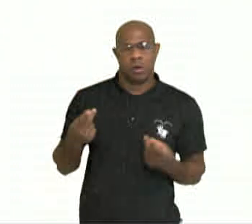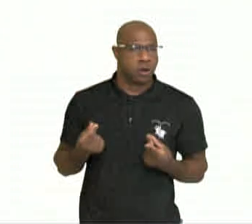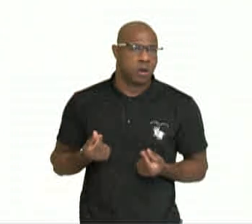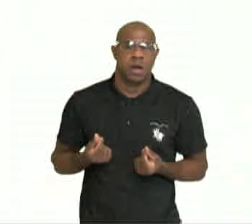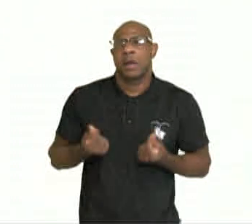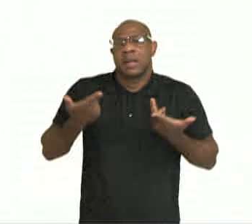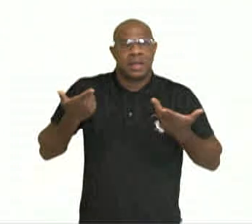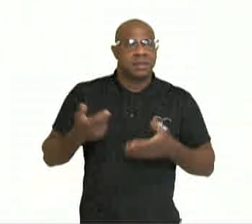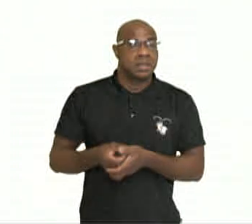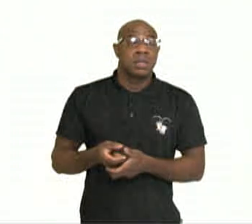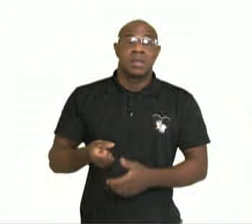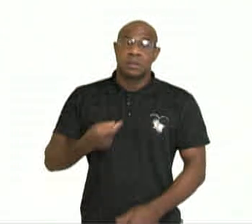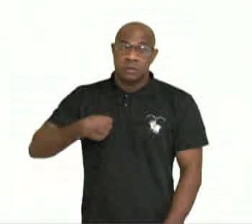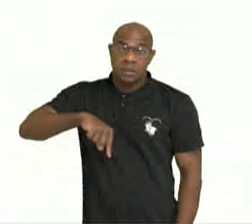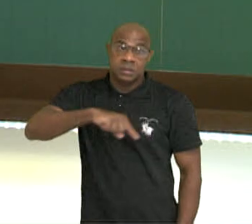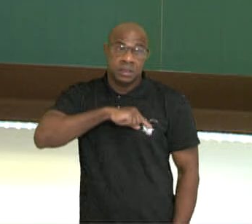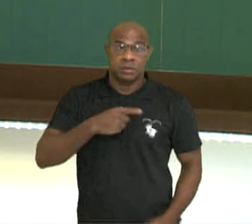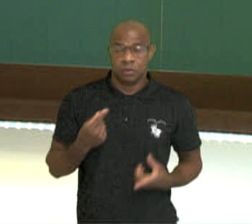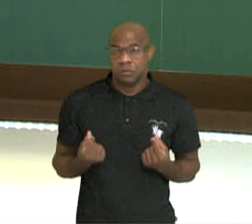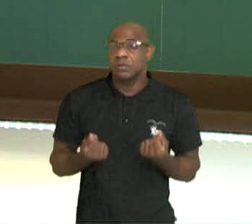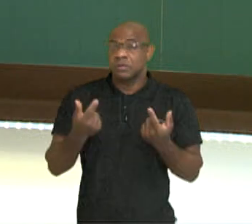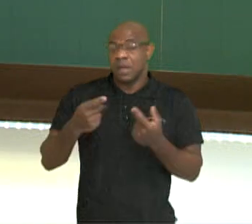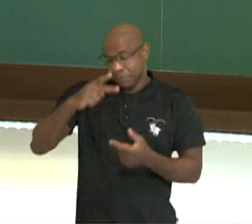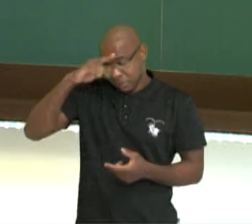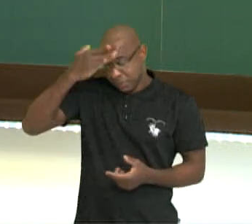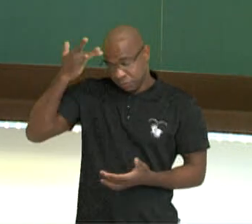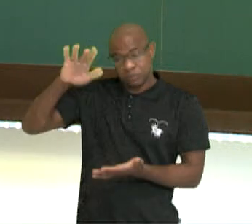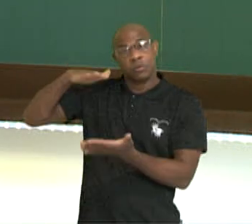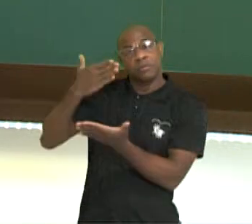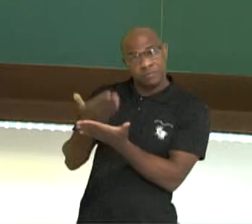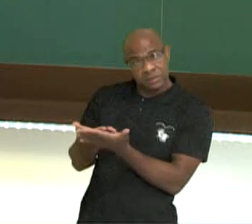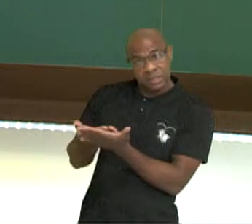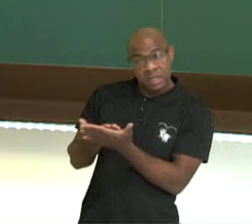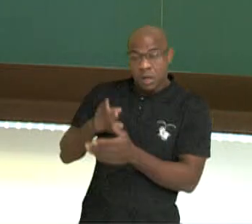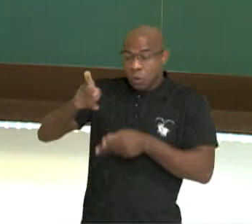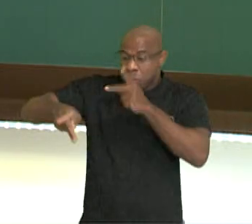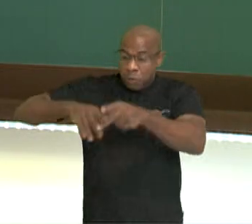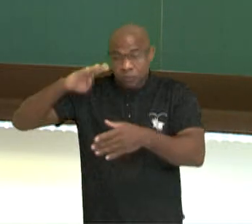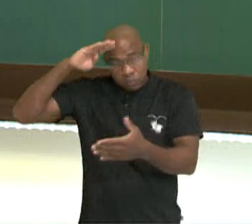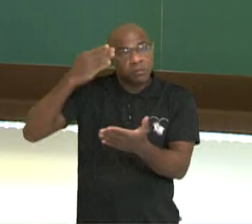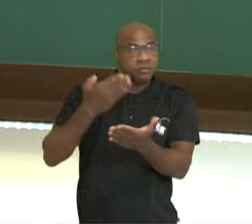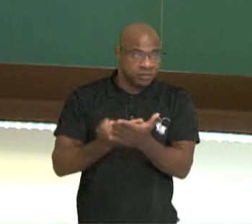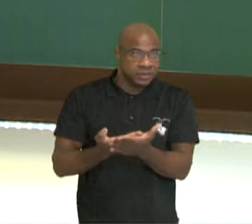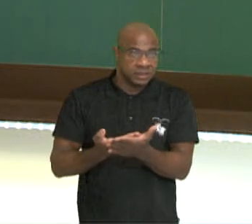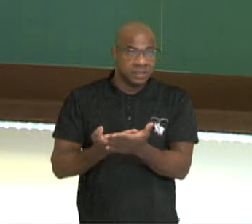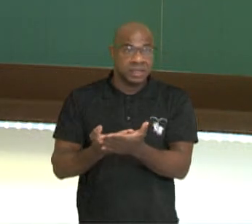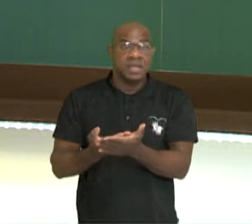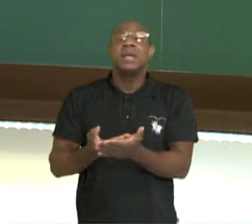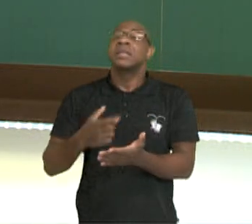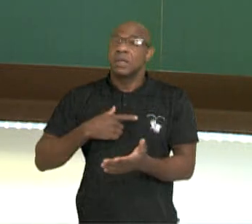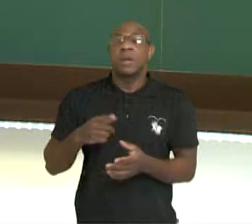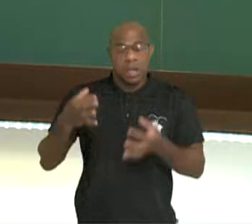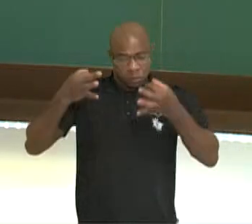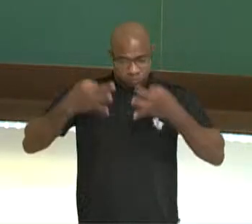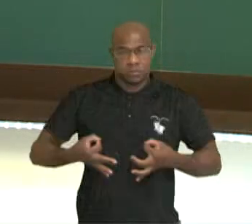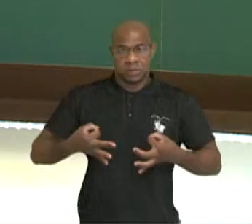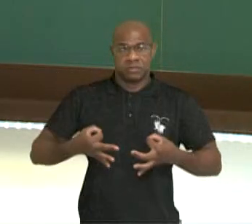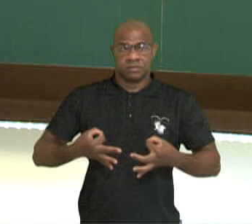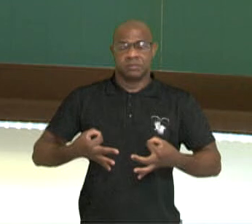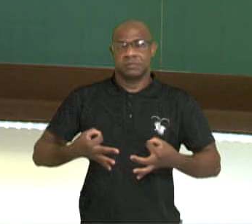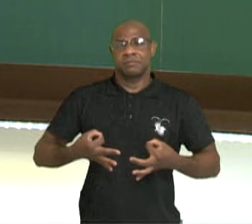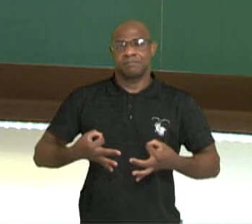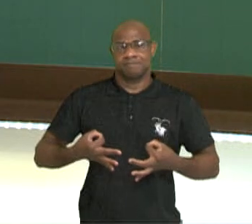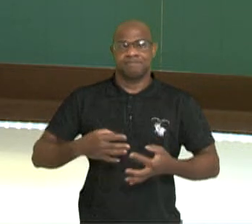gente tem honestidade, o povo confia. Se o povo confia, e é em cima da honestidade,